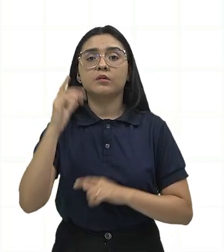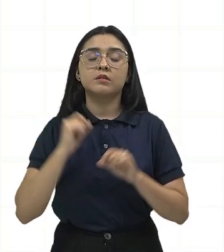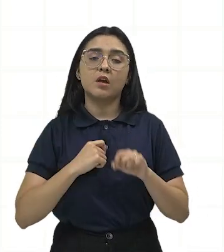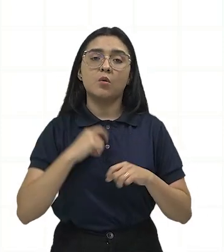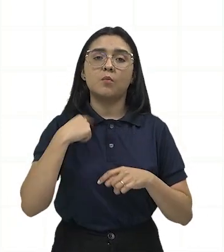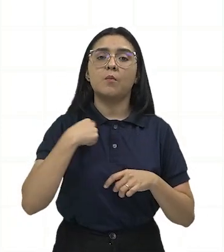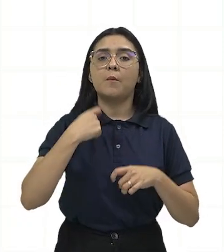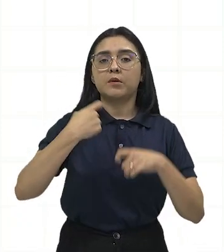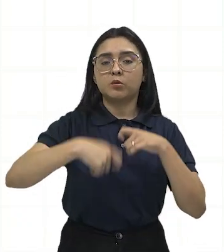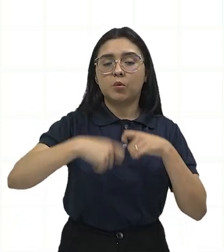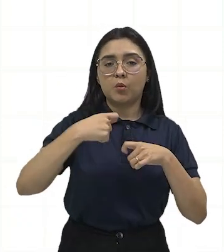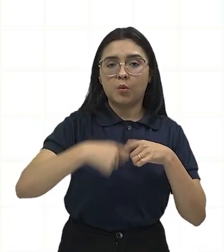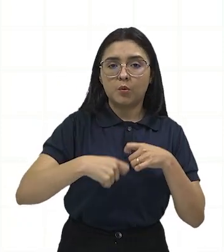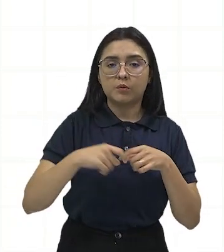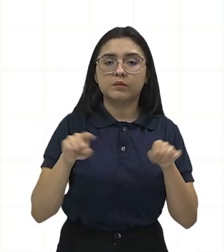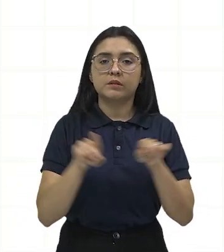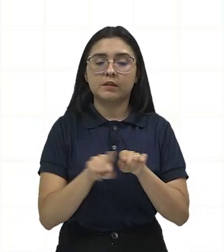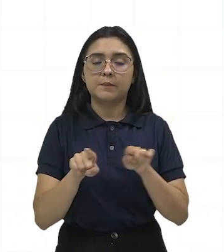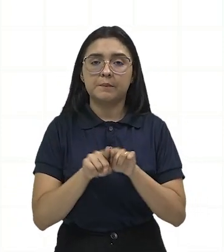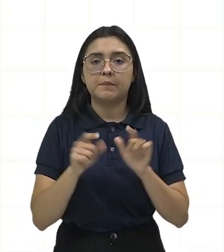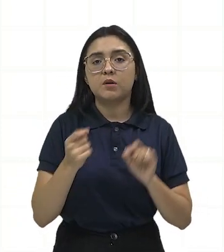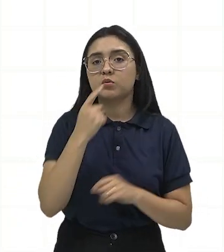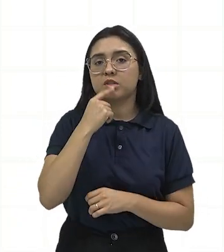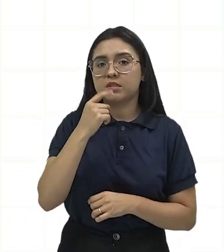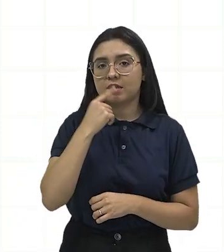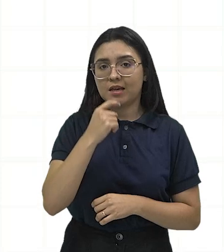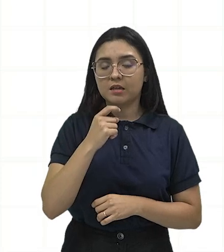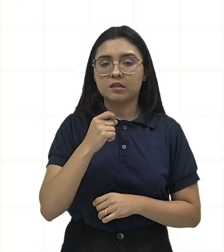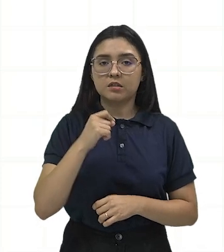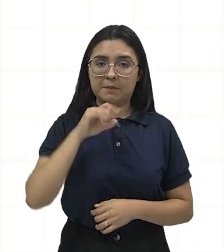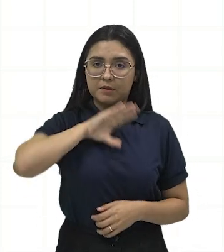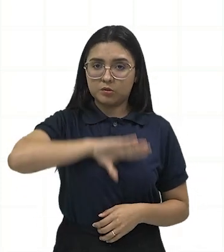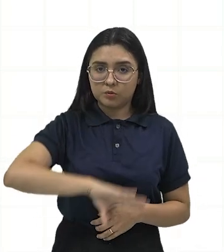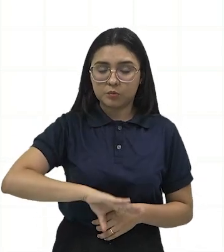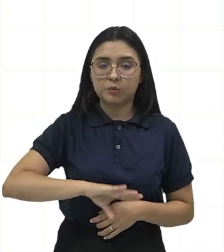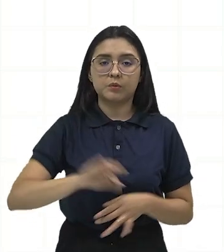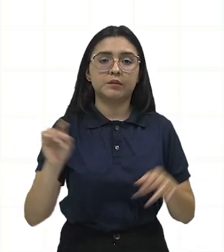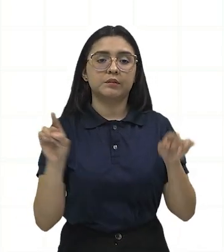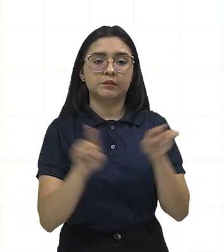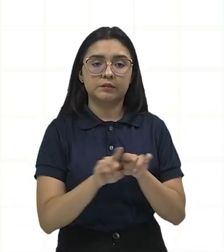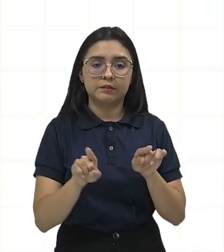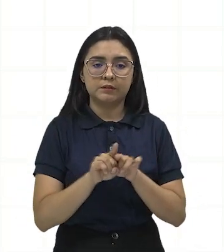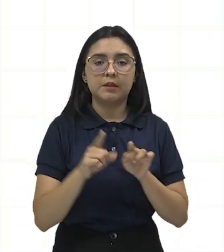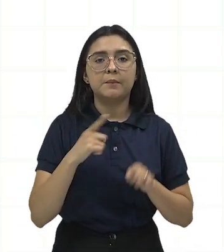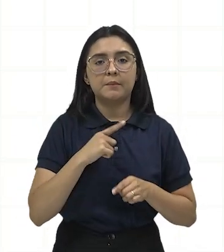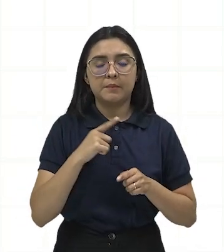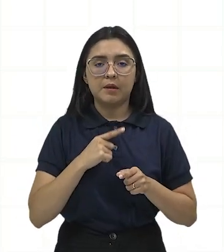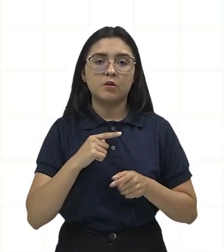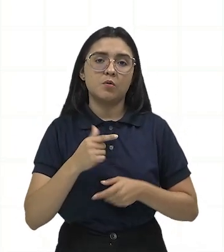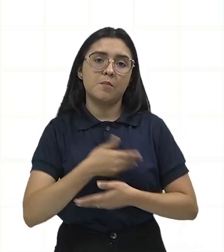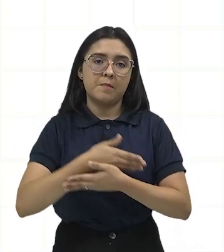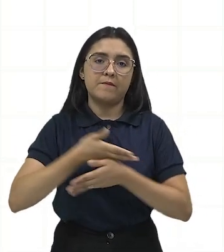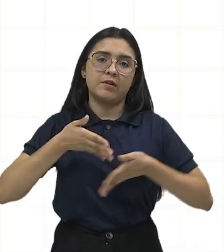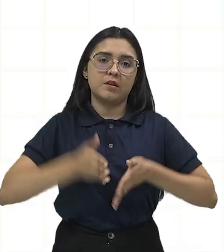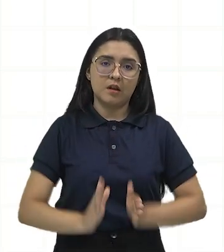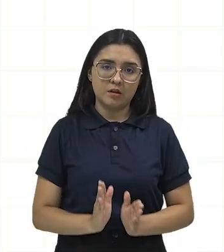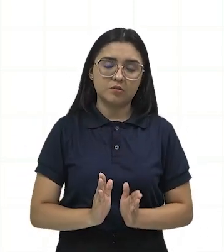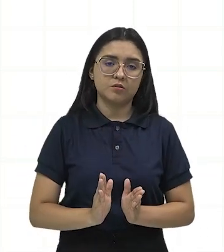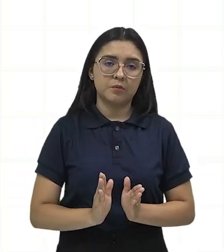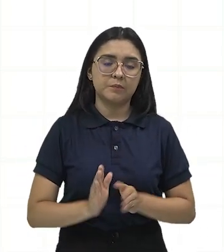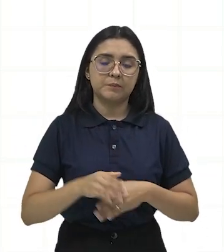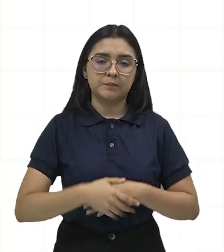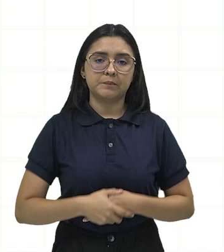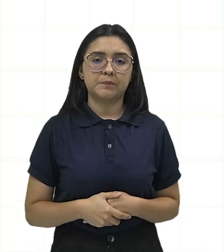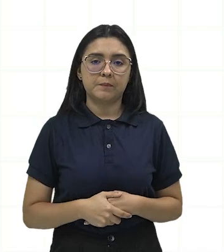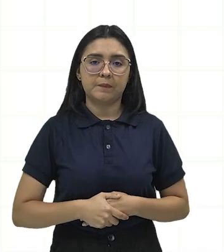ato sexual, é por onde o sangue da menstruação é liberado. Também vai servir de passagem para o bebê durante o parto natural